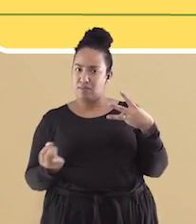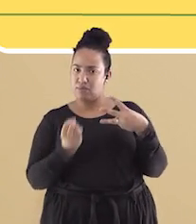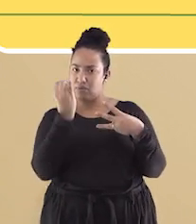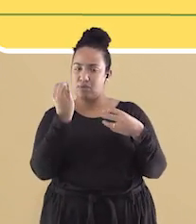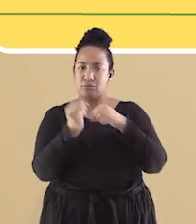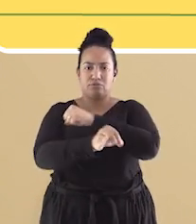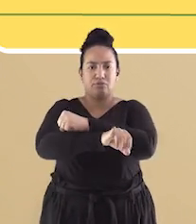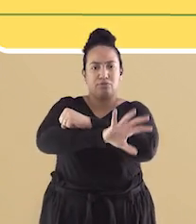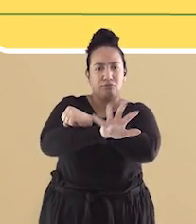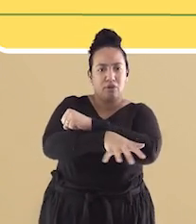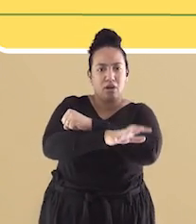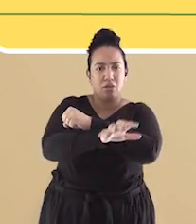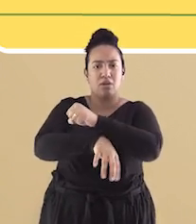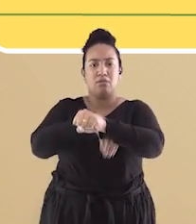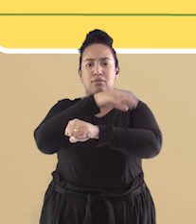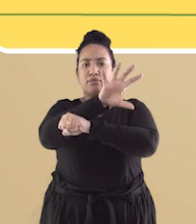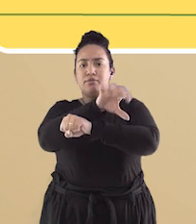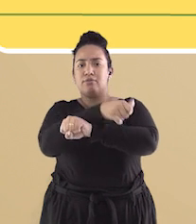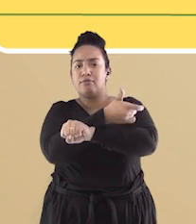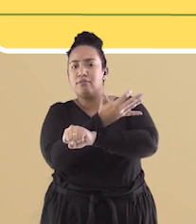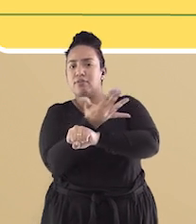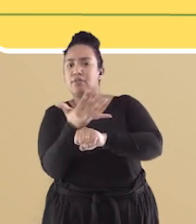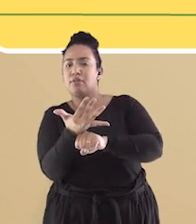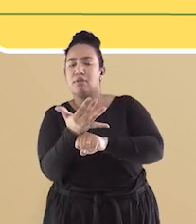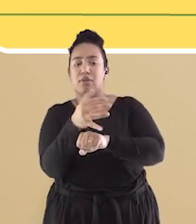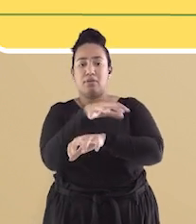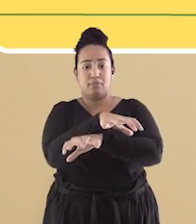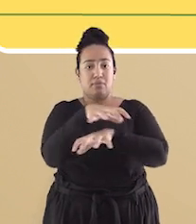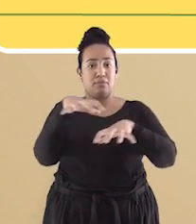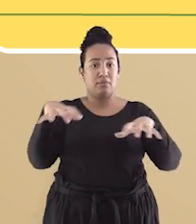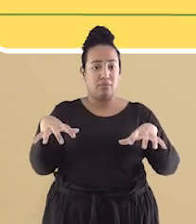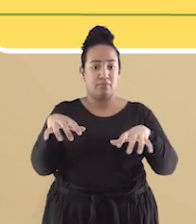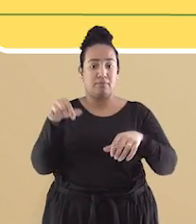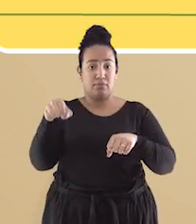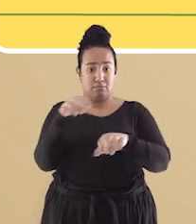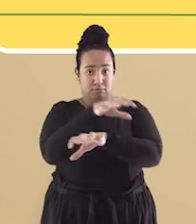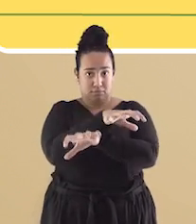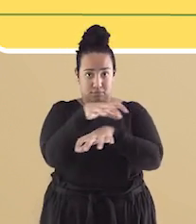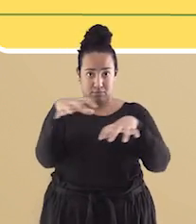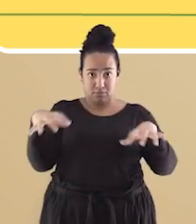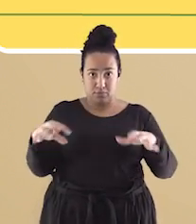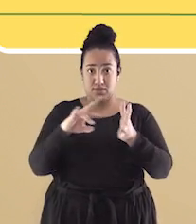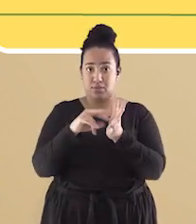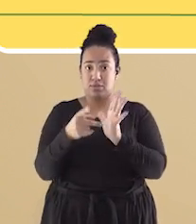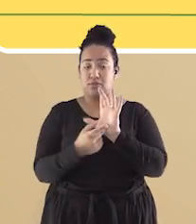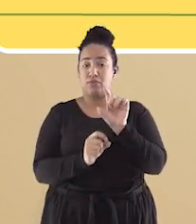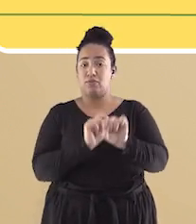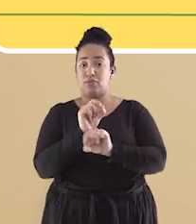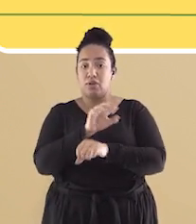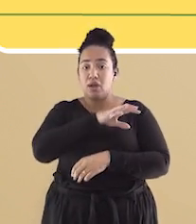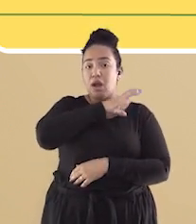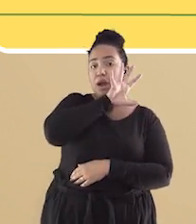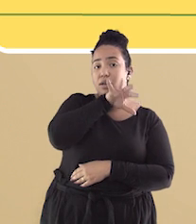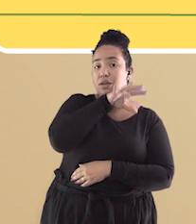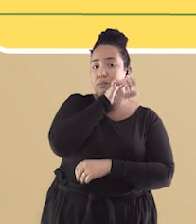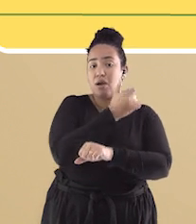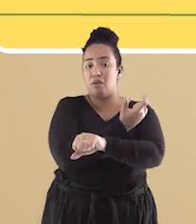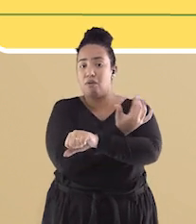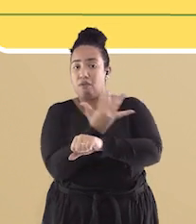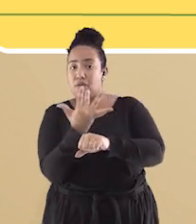erosivos. Erosivo se refere à erosão, que é um processo de desgaste do solo. Por